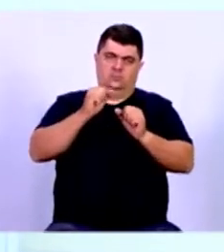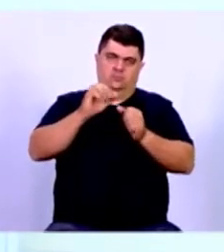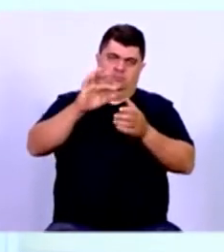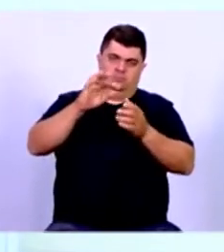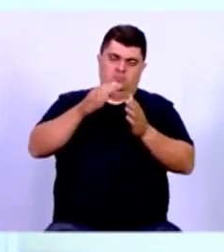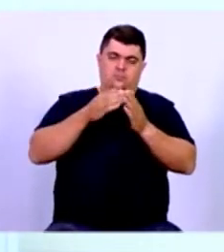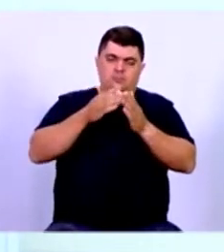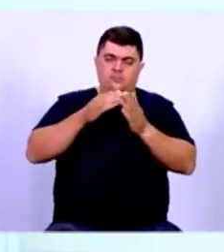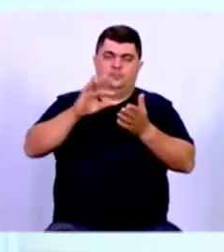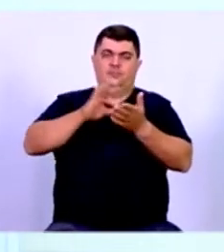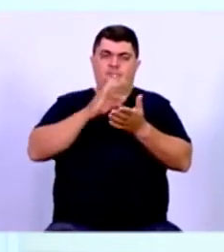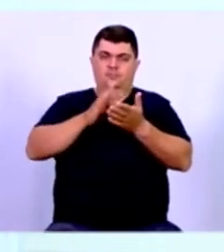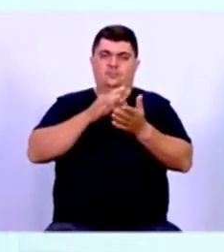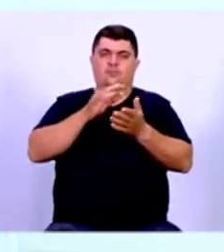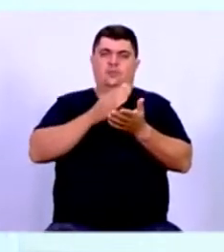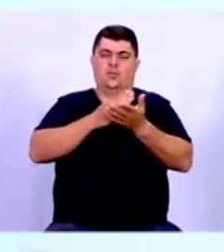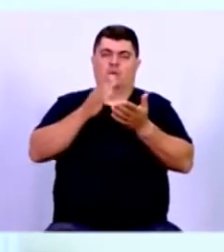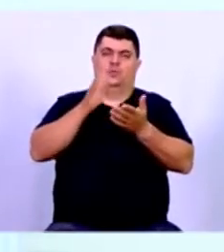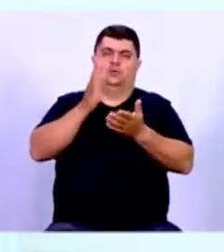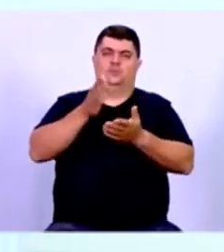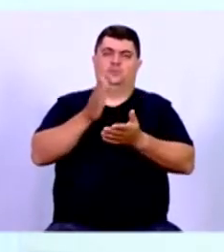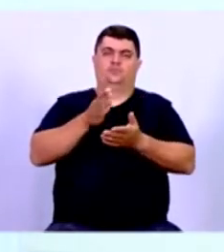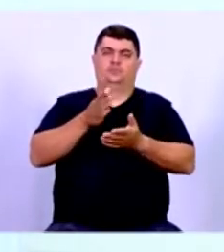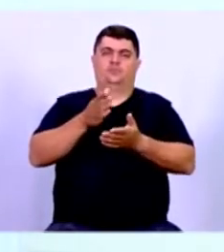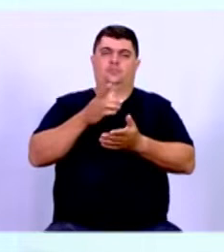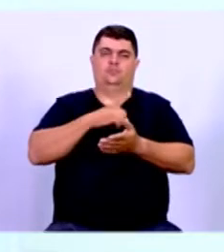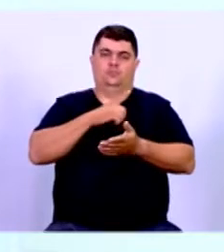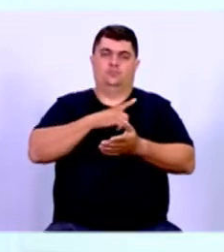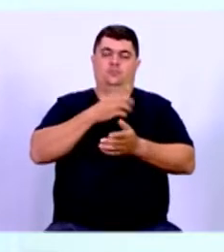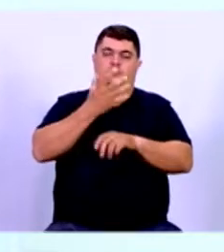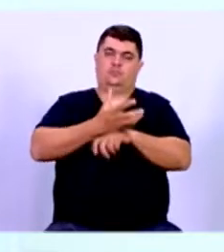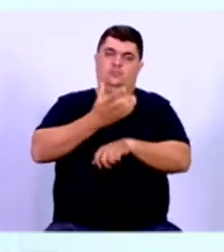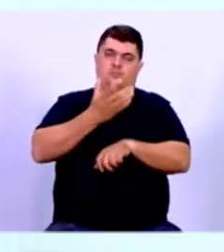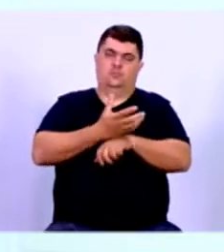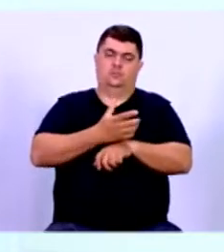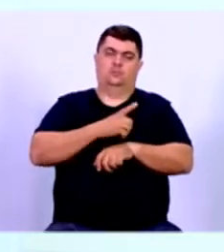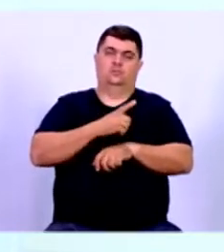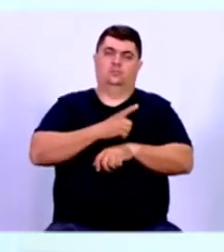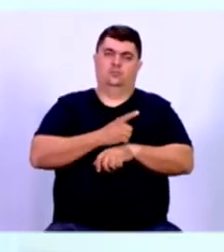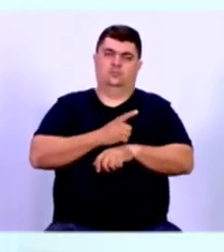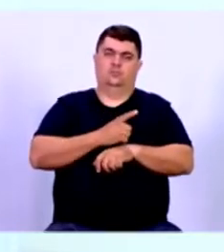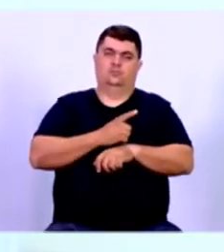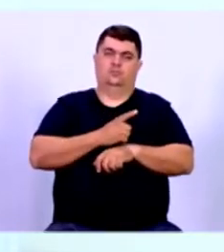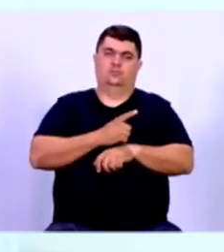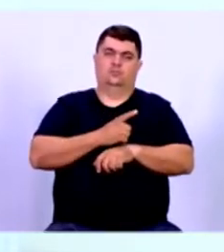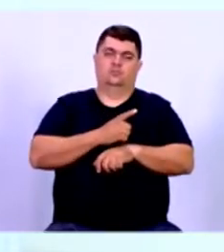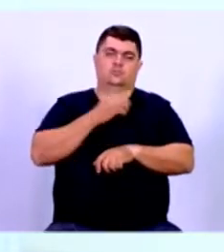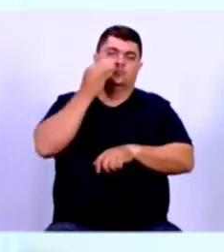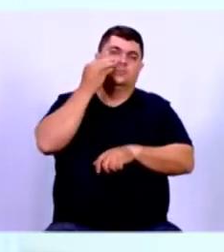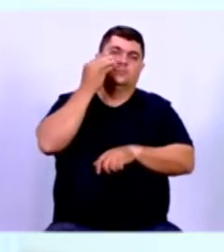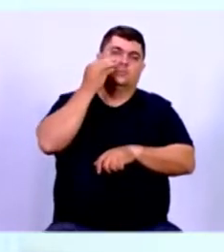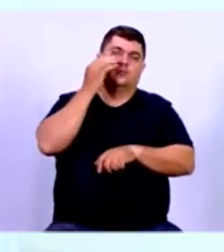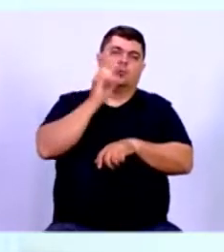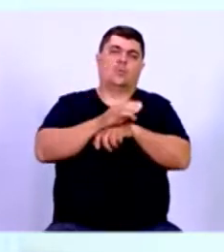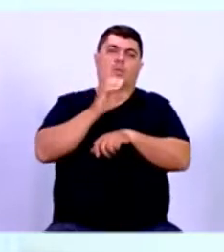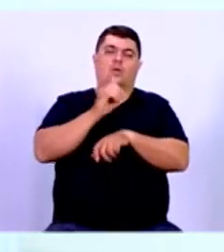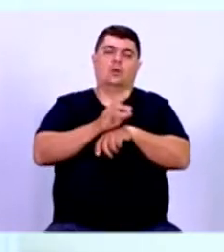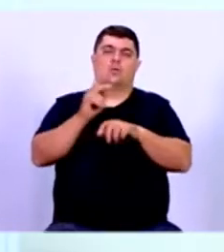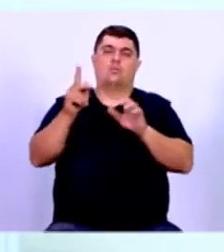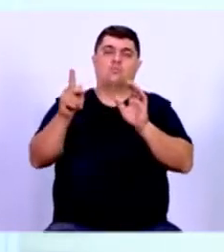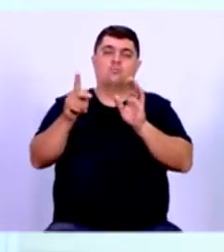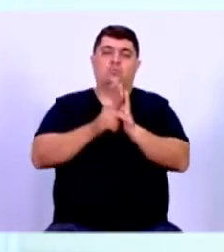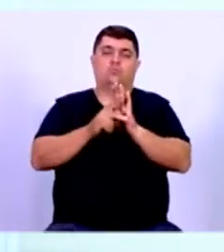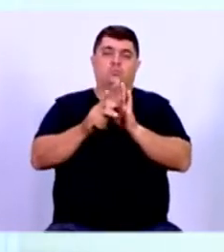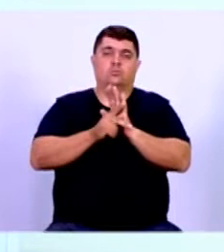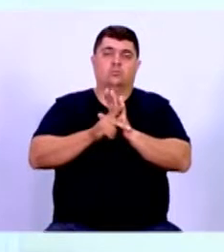estágio, já podem iniciar os procedimentos de estágio. Além da nossa disciplina, nós vamos ter provavelmente uma orientação específica com